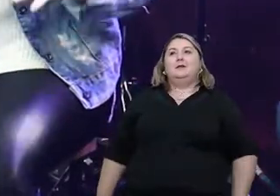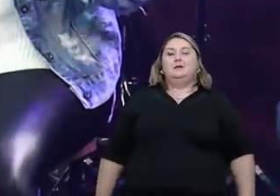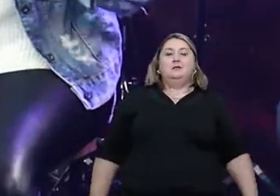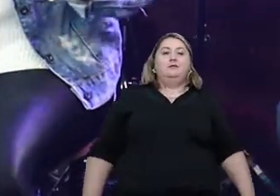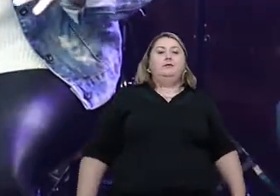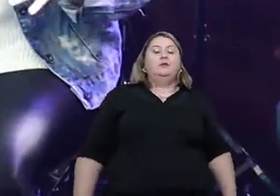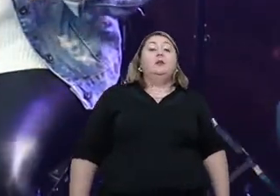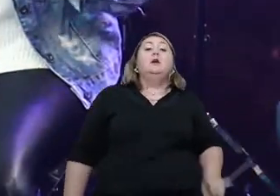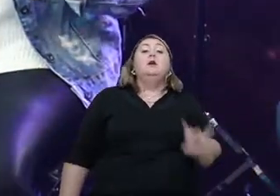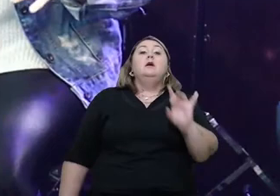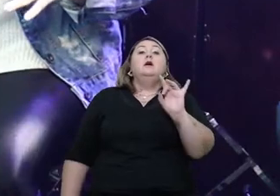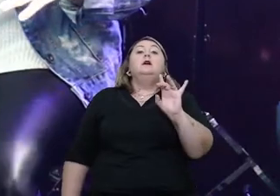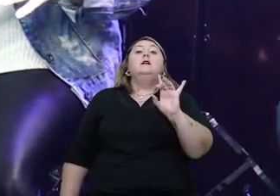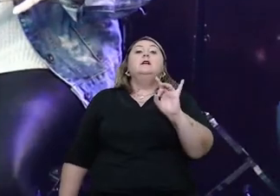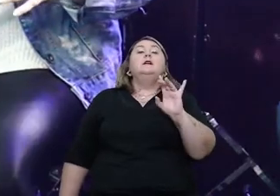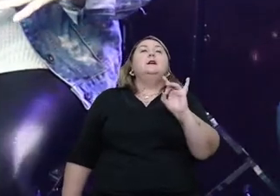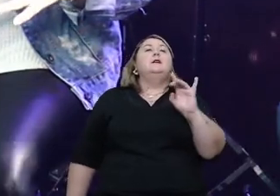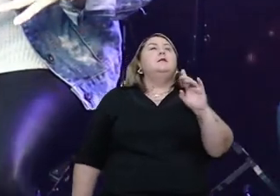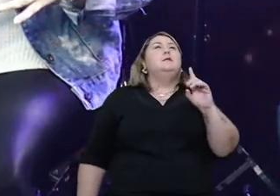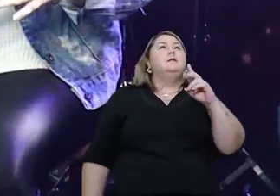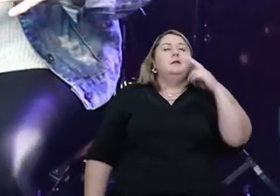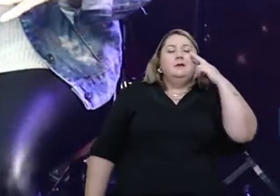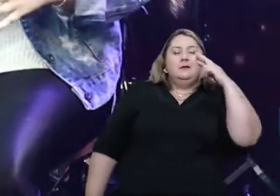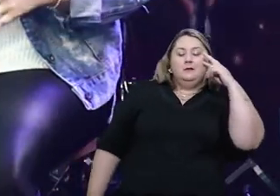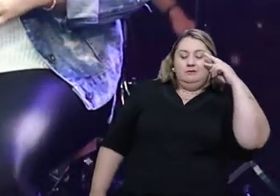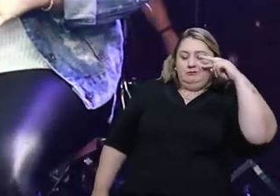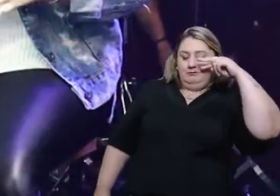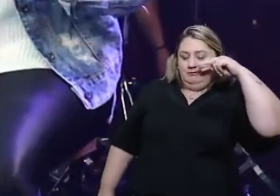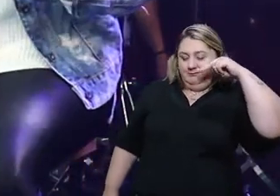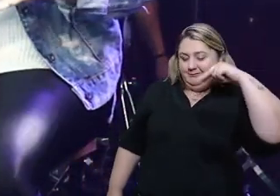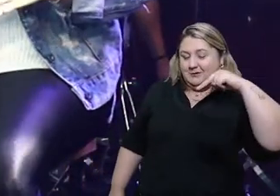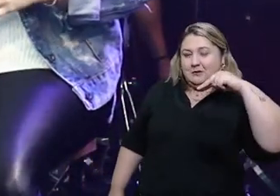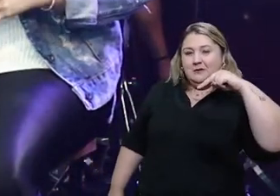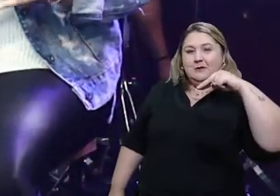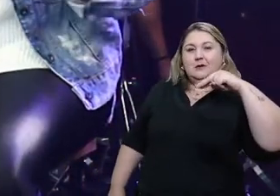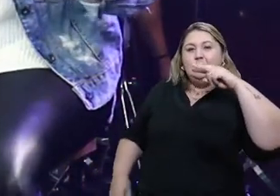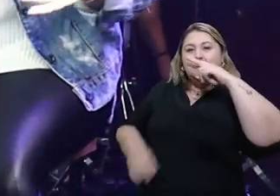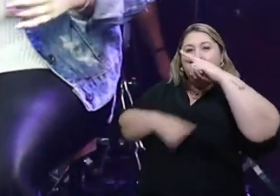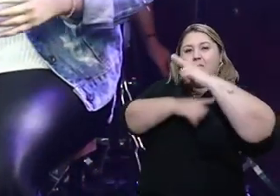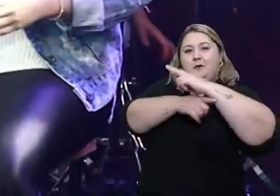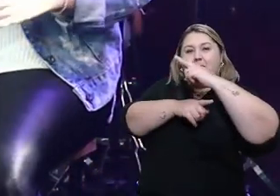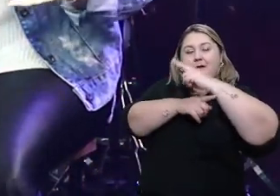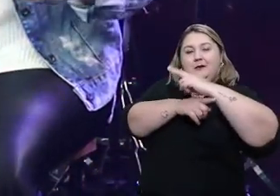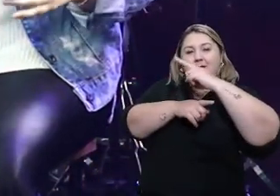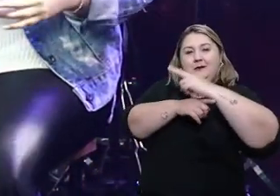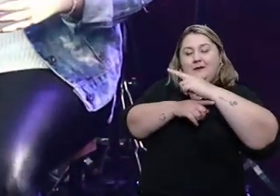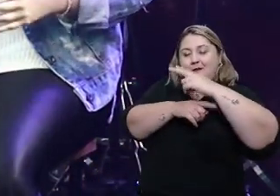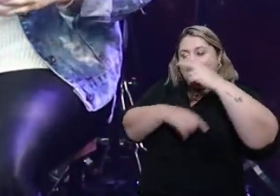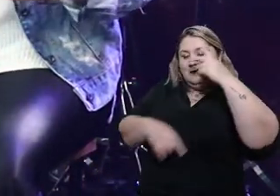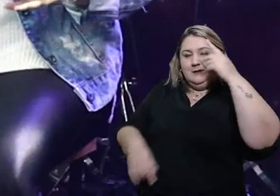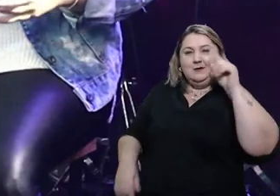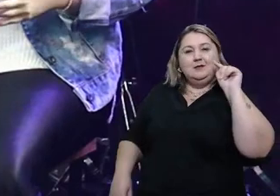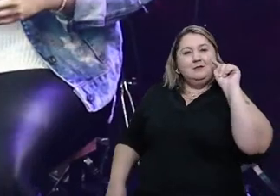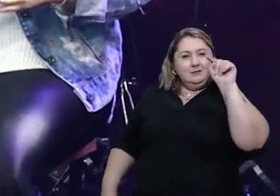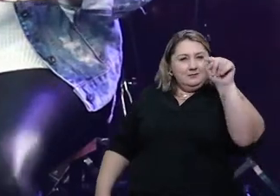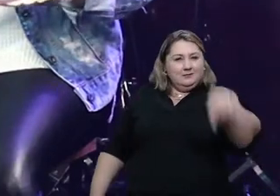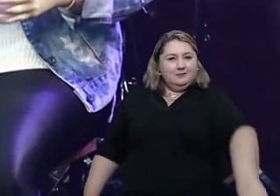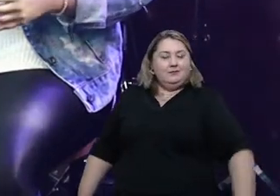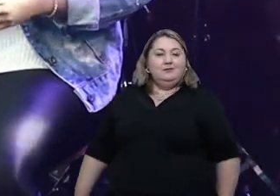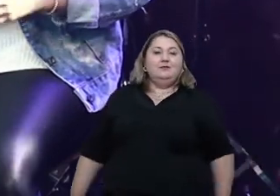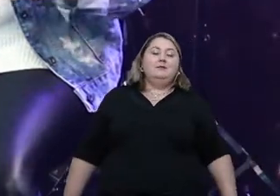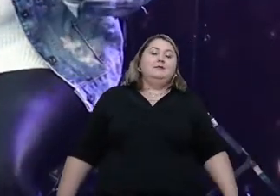só pra te ver, olhar para ti